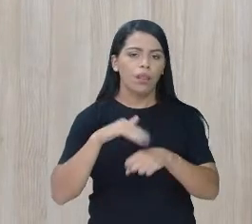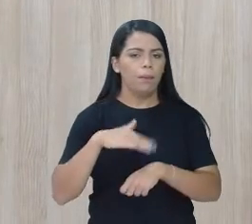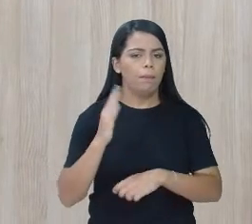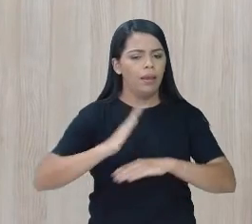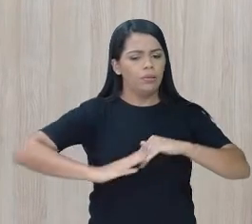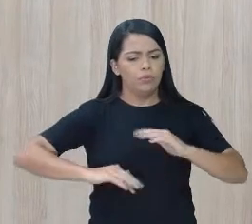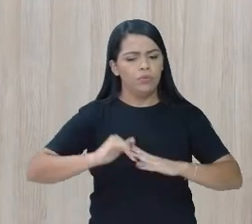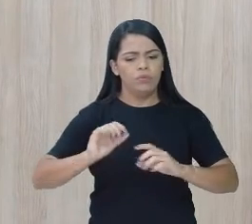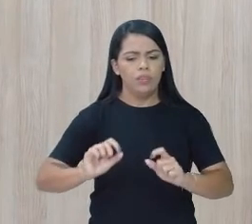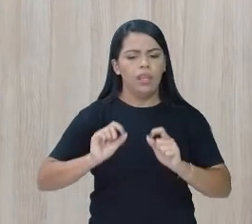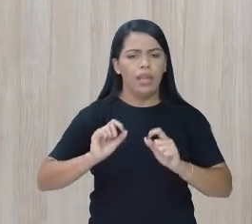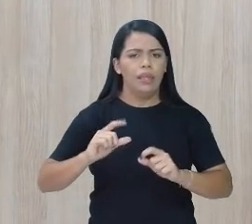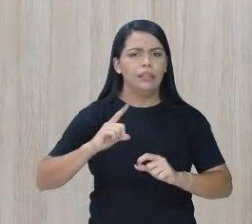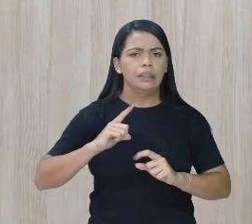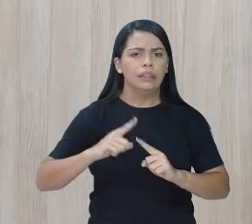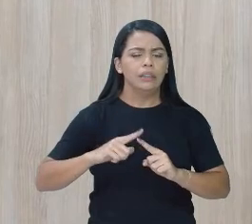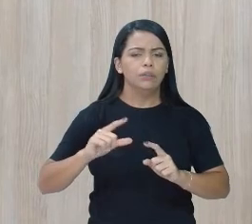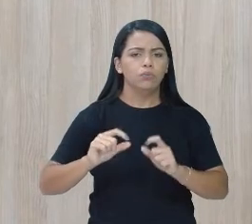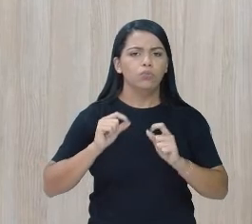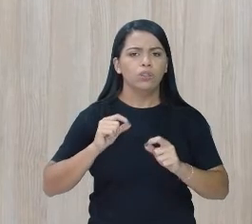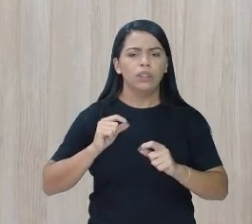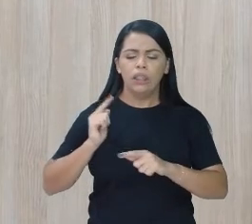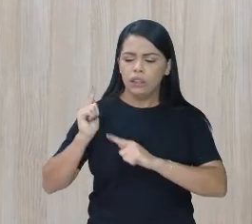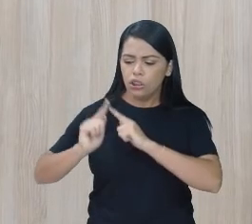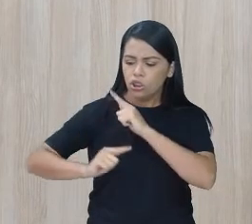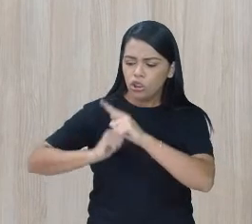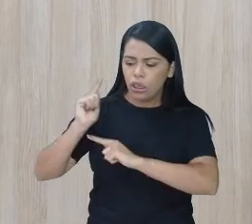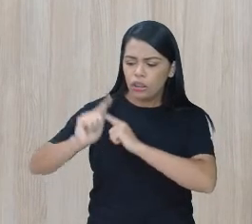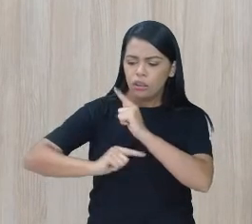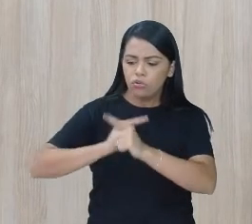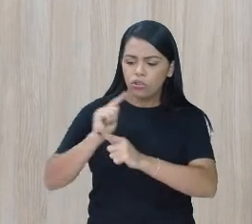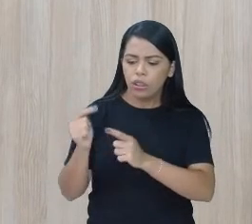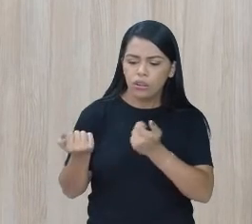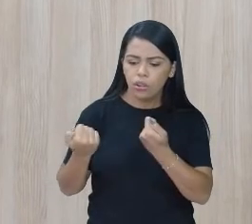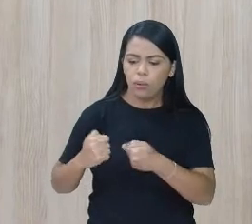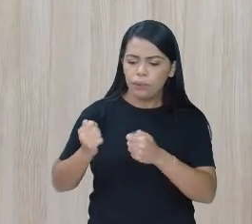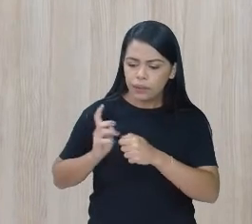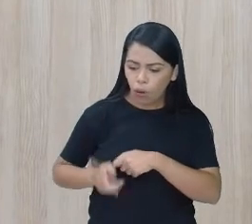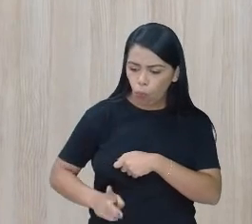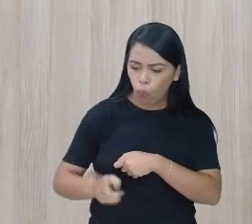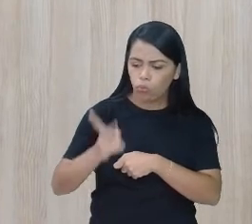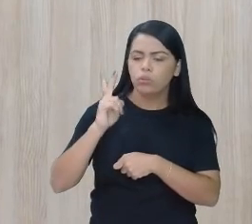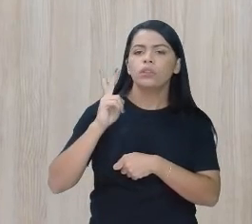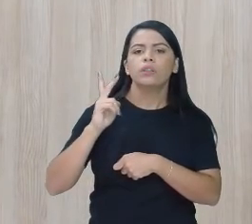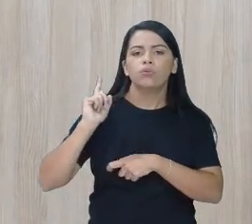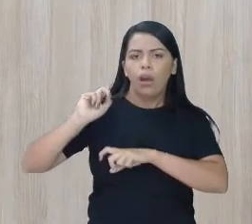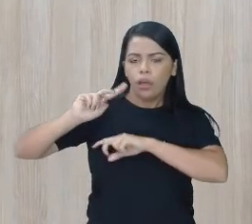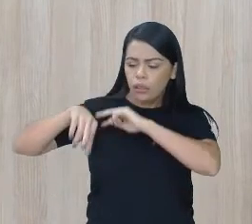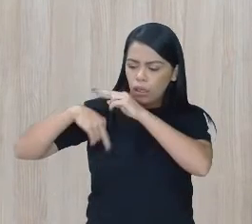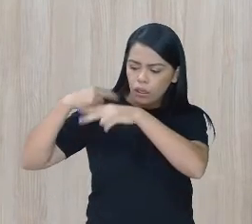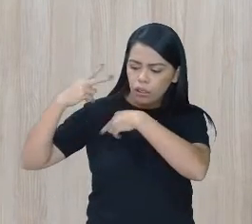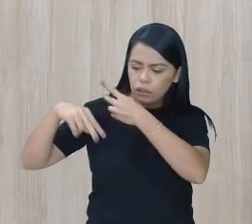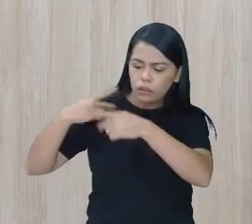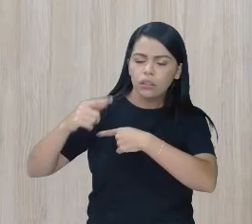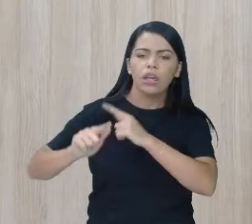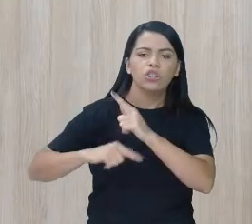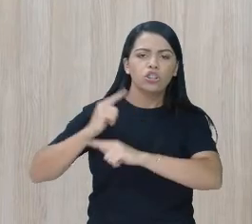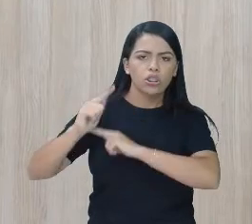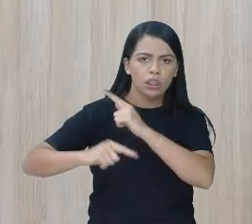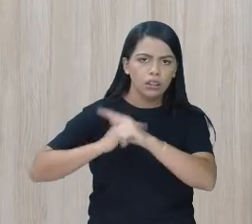profissão, é uma espécie de linhagem, né? Que tenta obedecer ali pela herança genética, ou seja,